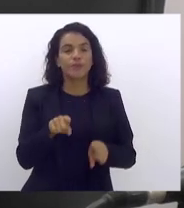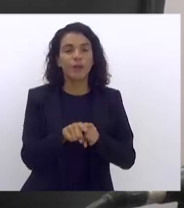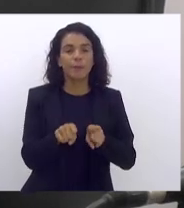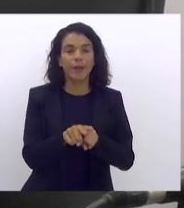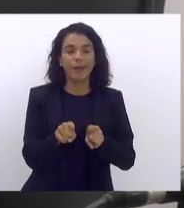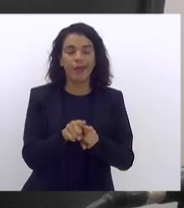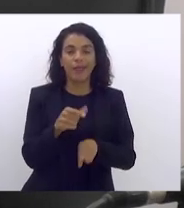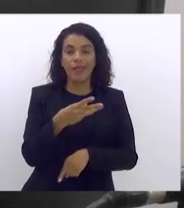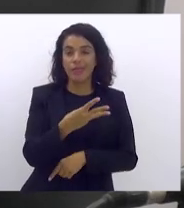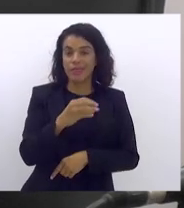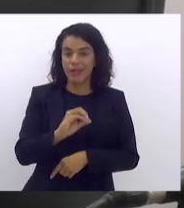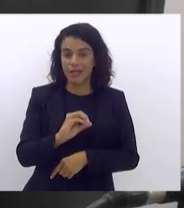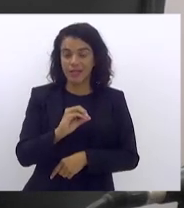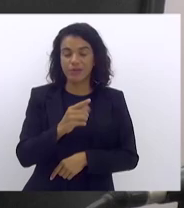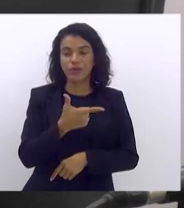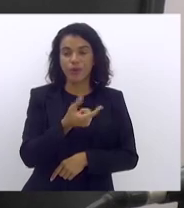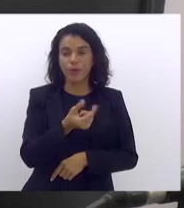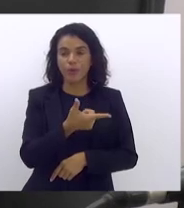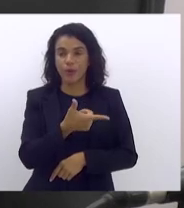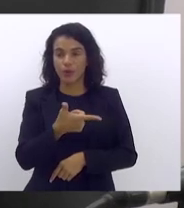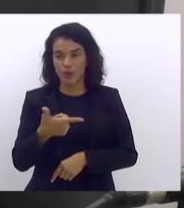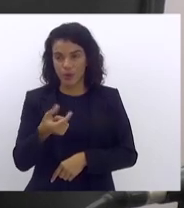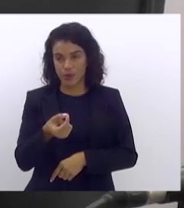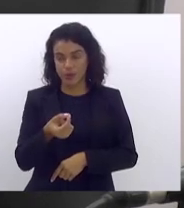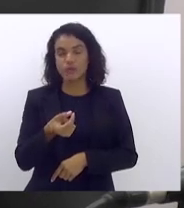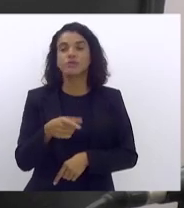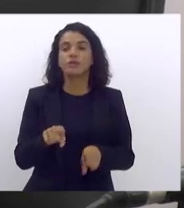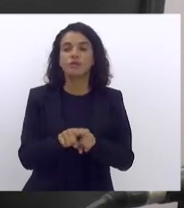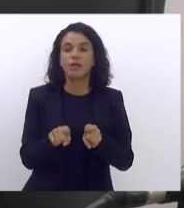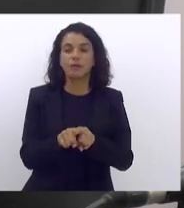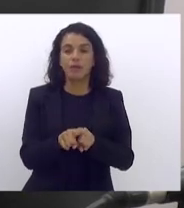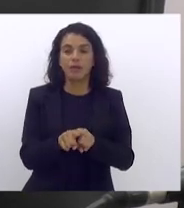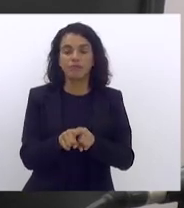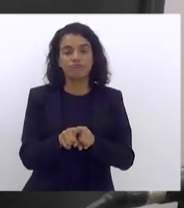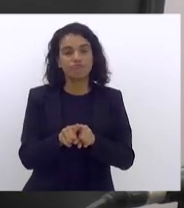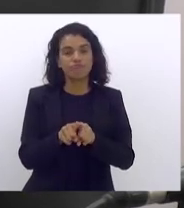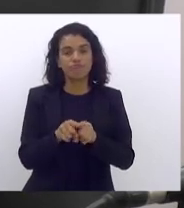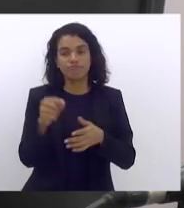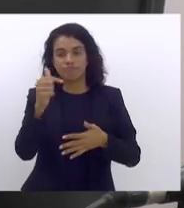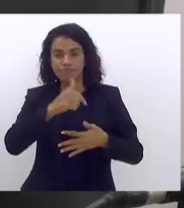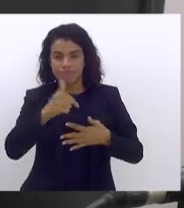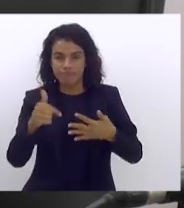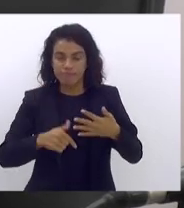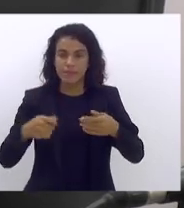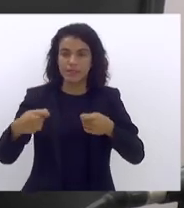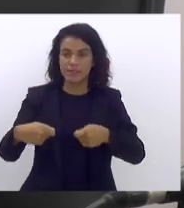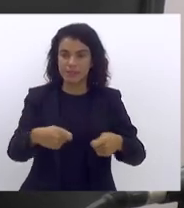30 de dezembro de 2002, e dá outras providências. O pedido de